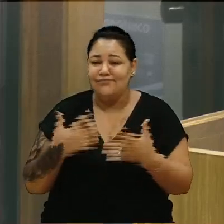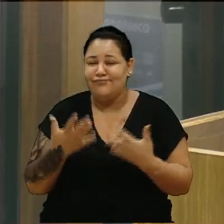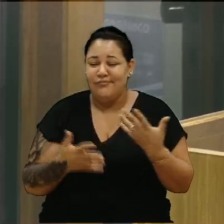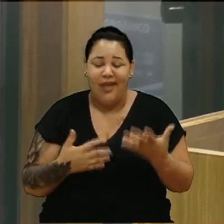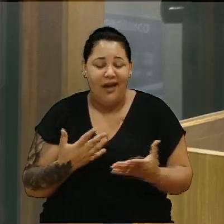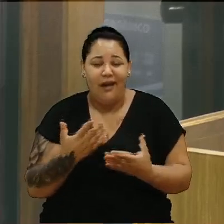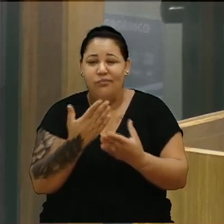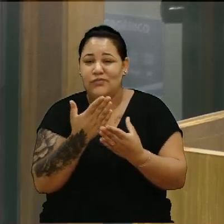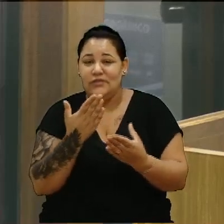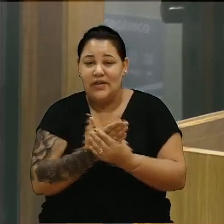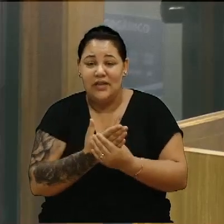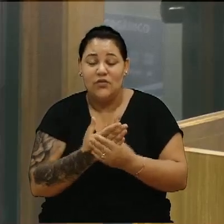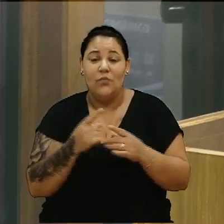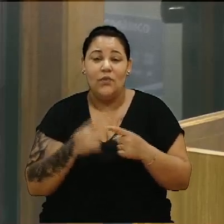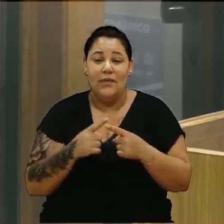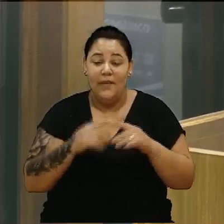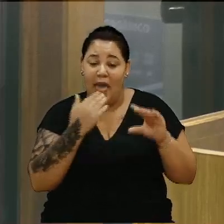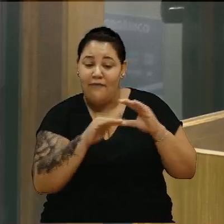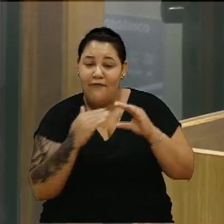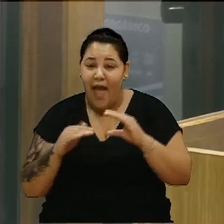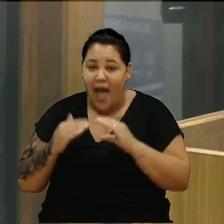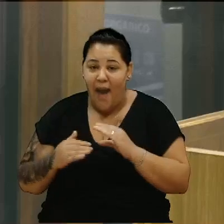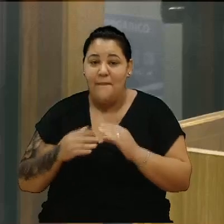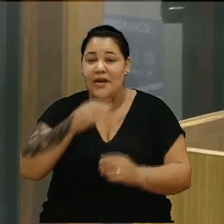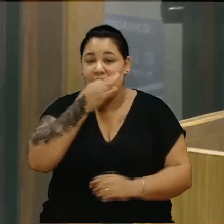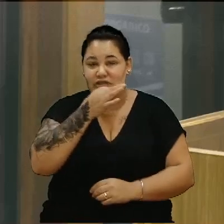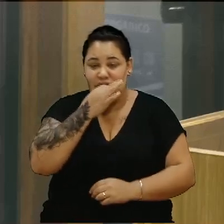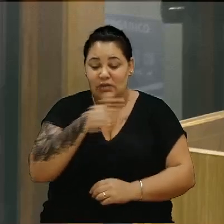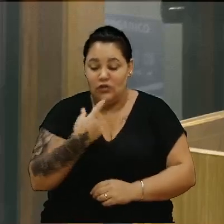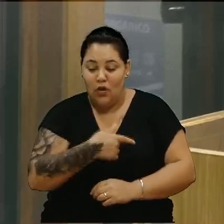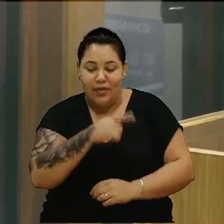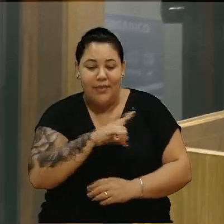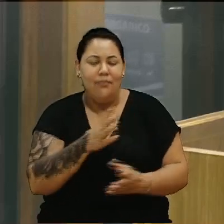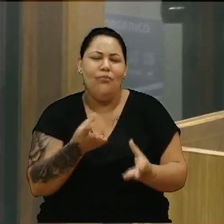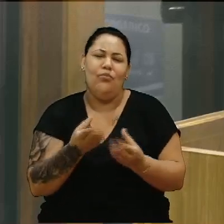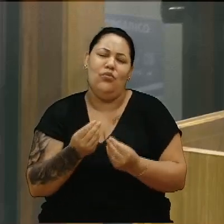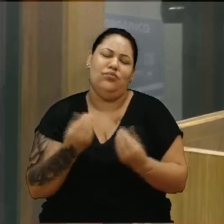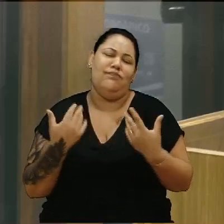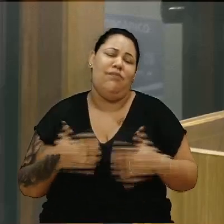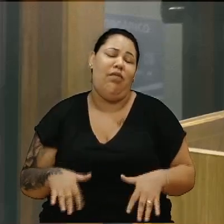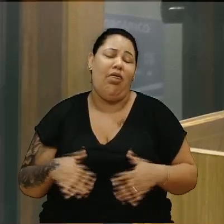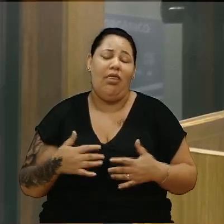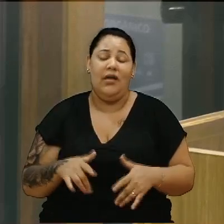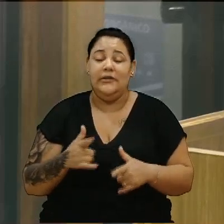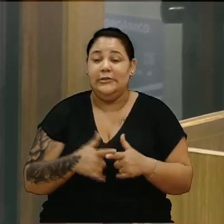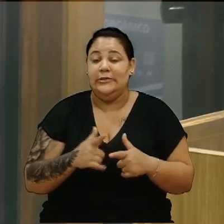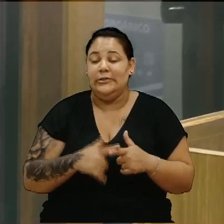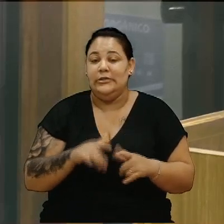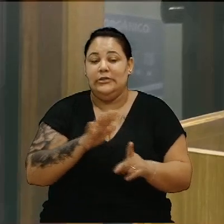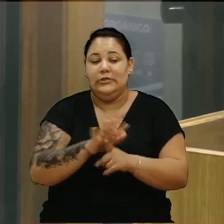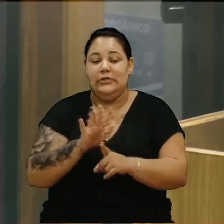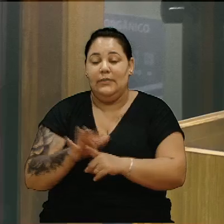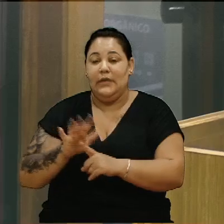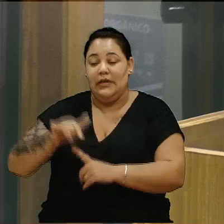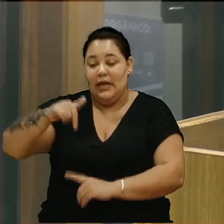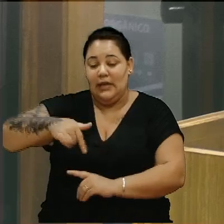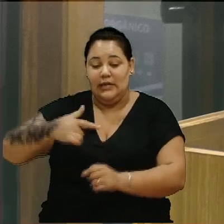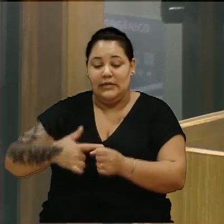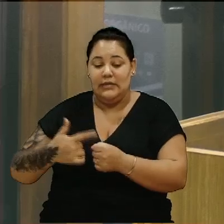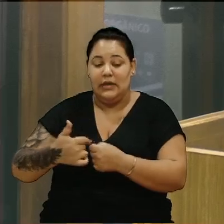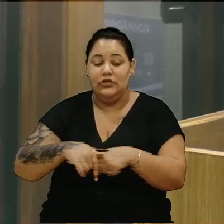o fundo seja encaminhado para Caxias do Sul, onde nós temos tantos problemas e tantas demandas aqui na nossa cidade. A